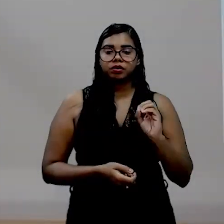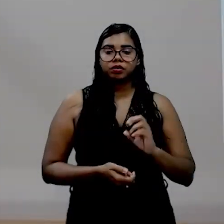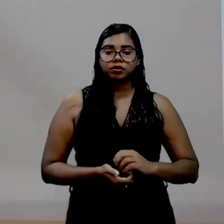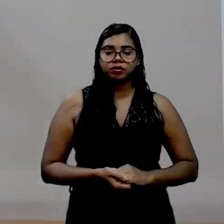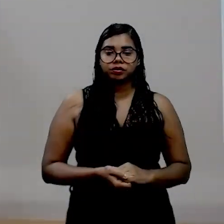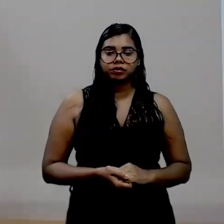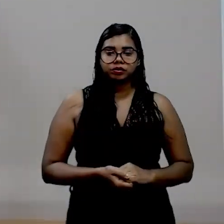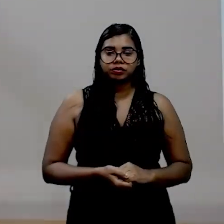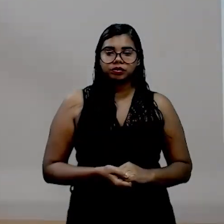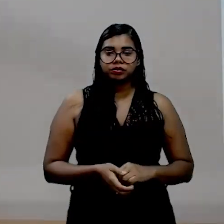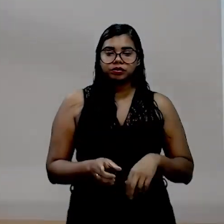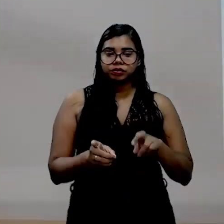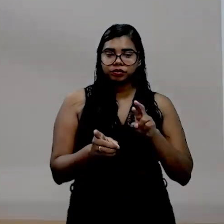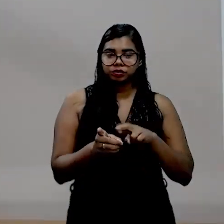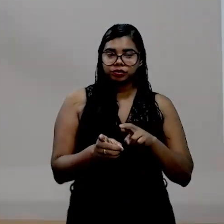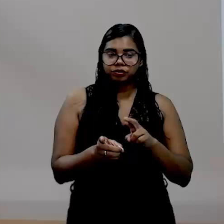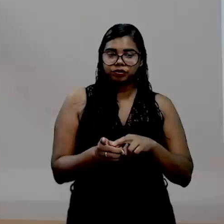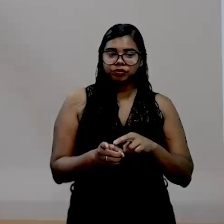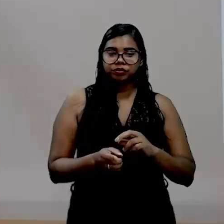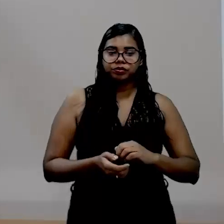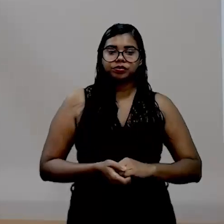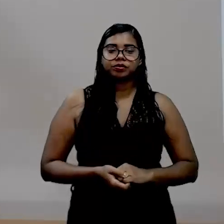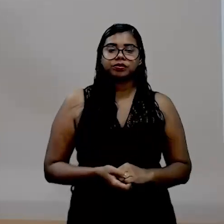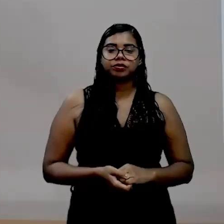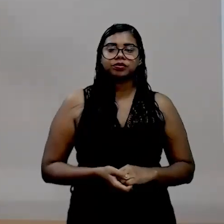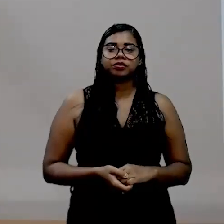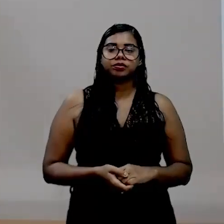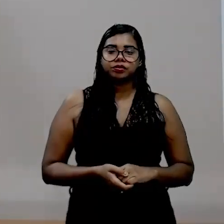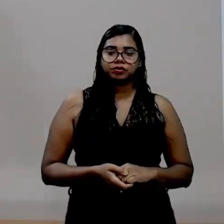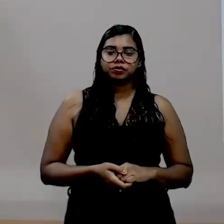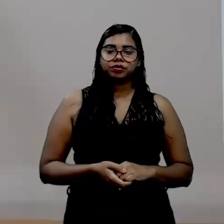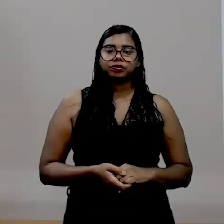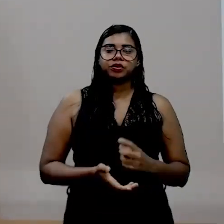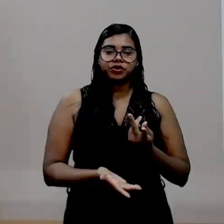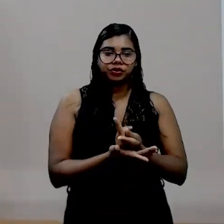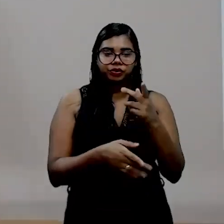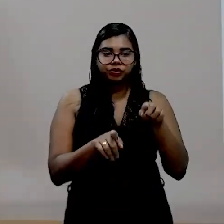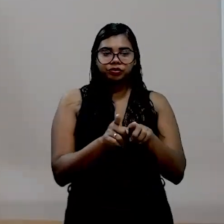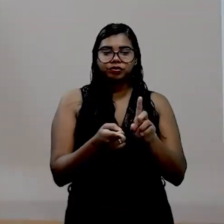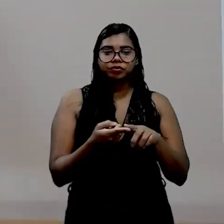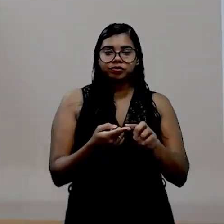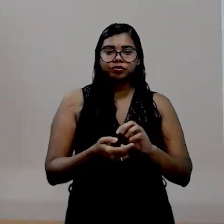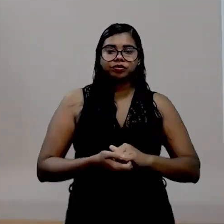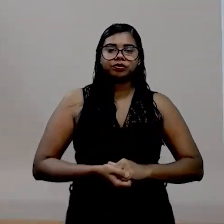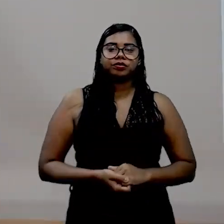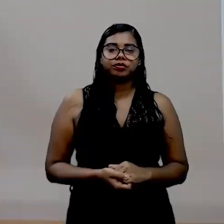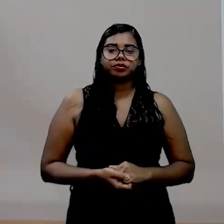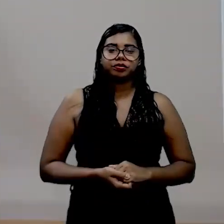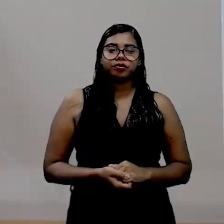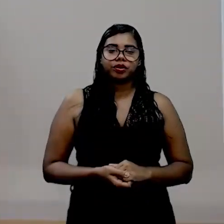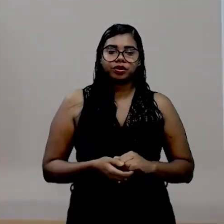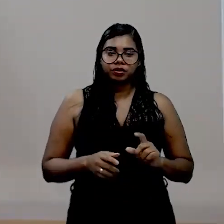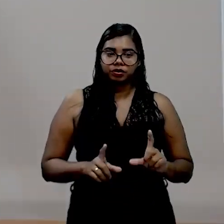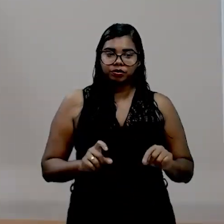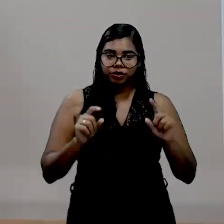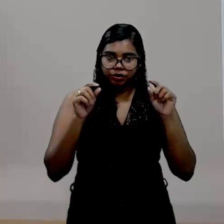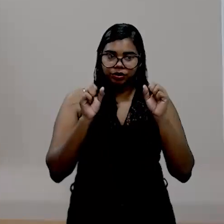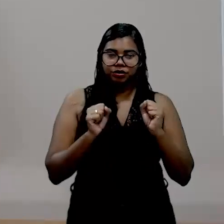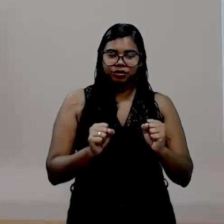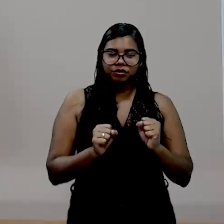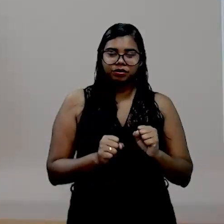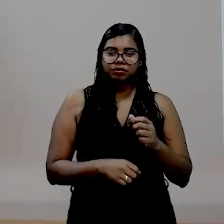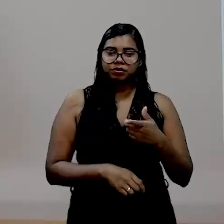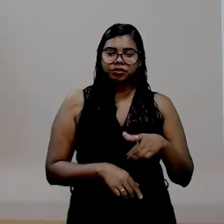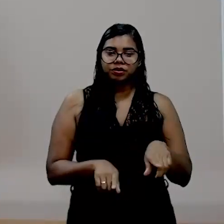próstata. Não é no fígado, não é no rim, é na próstata. Então, você vai lá direto lá na próstata. Isso pode ser câncer? Pode. Mas pode não ser. Pode ser